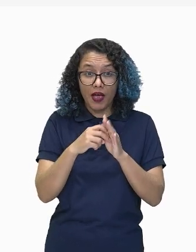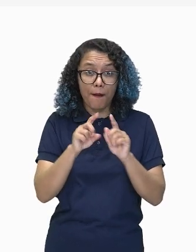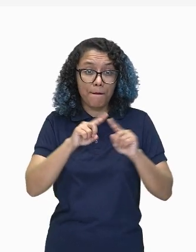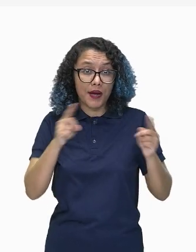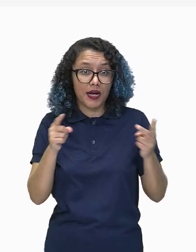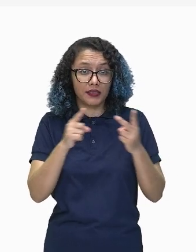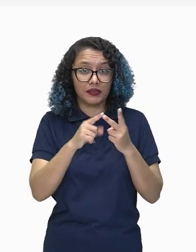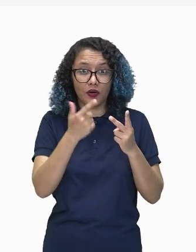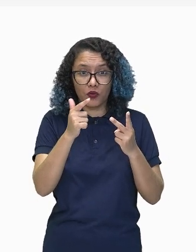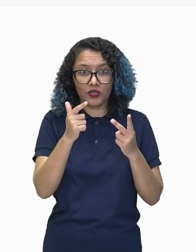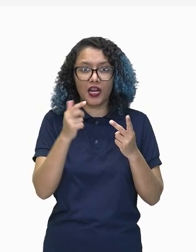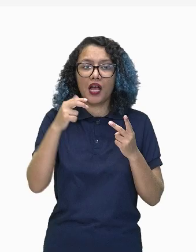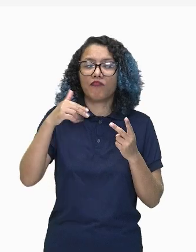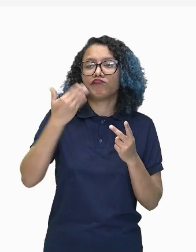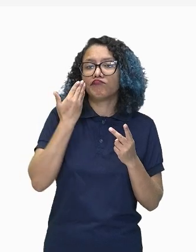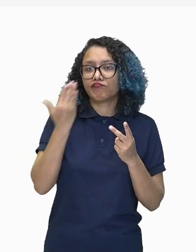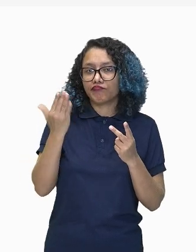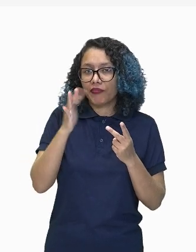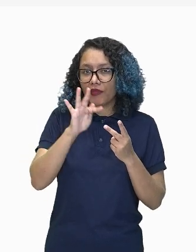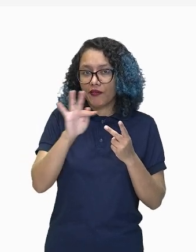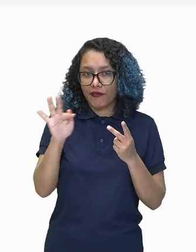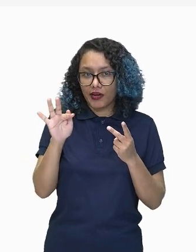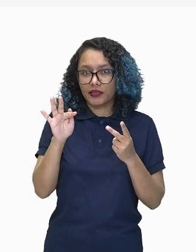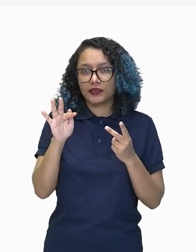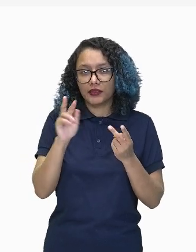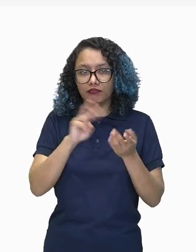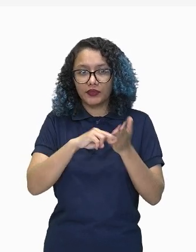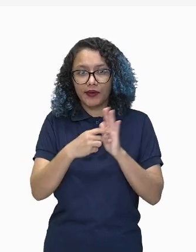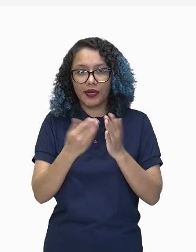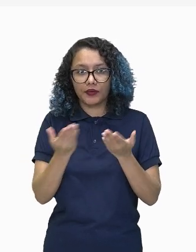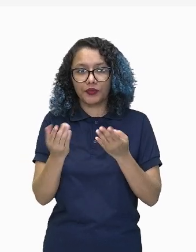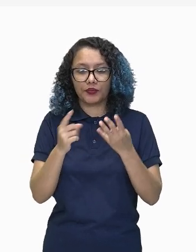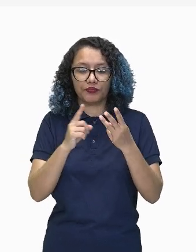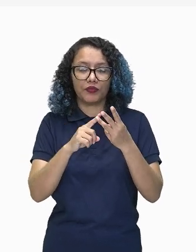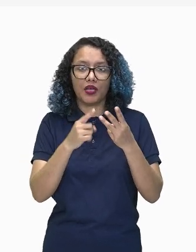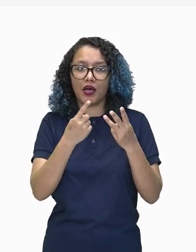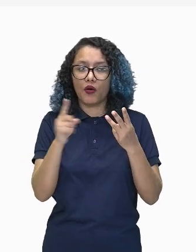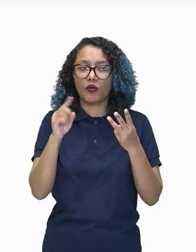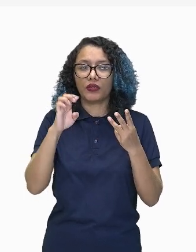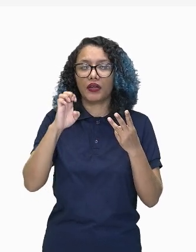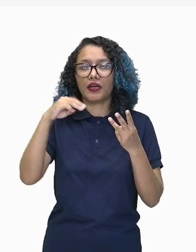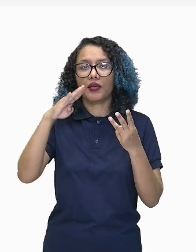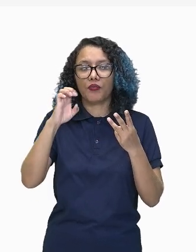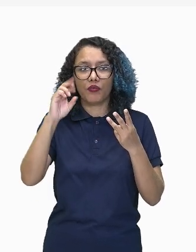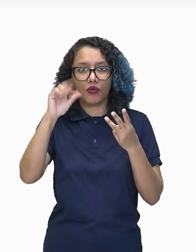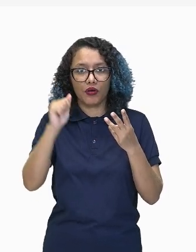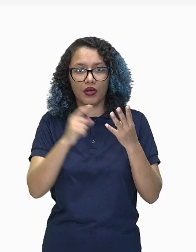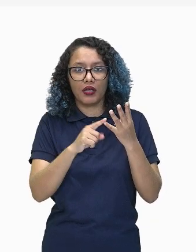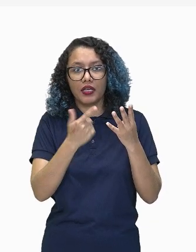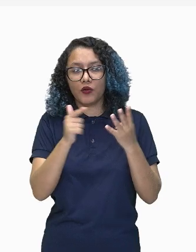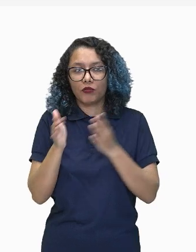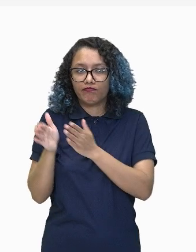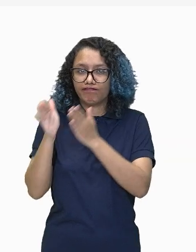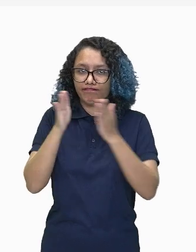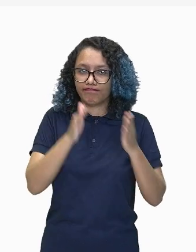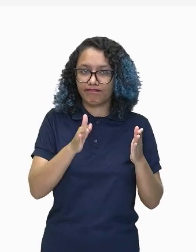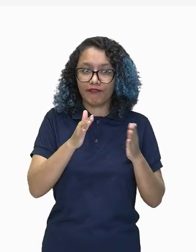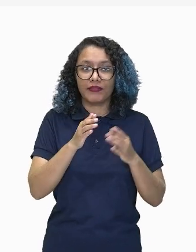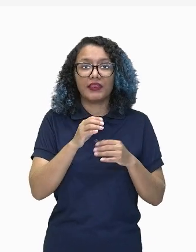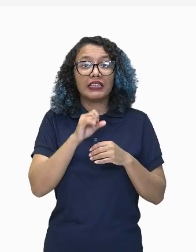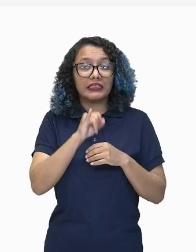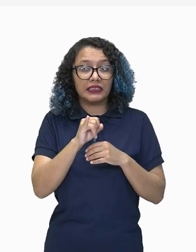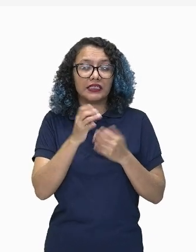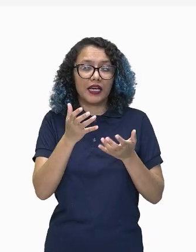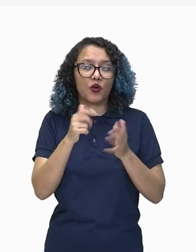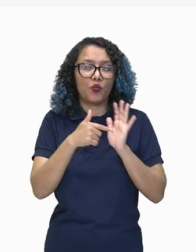significa no entanto, although, que significa embora, on the other hand, que significa por outro lado. Se eu quero, por outro lado,